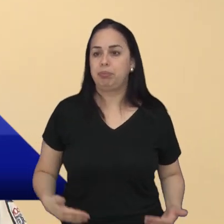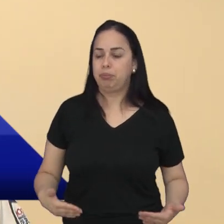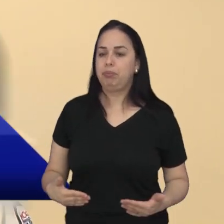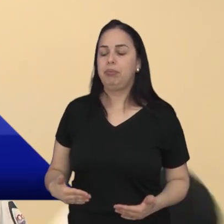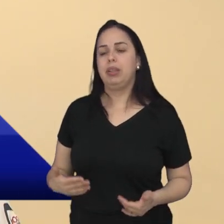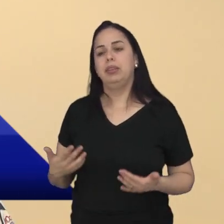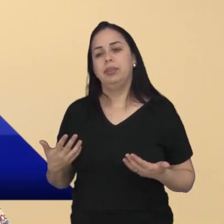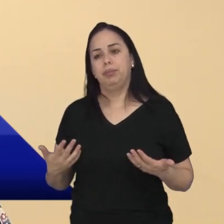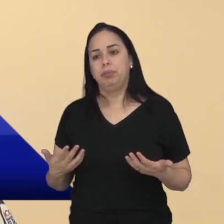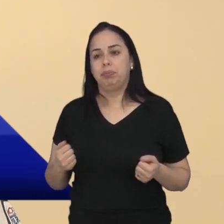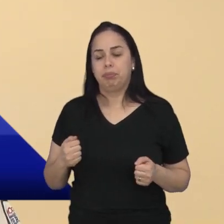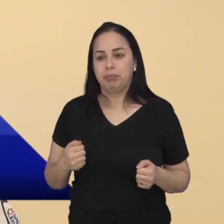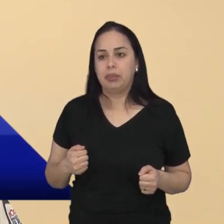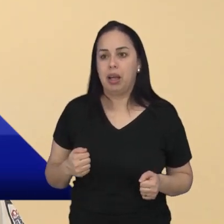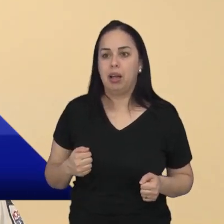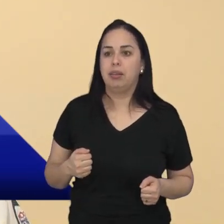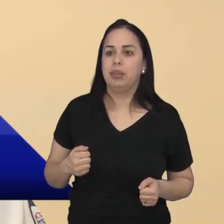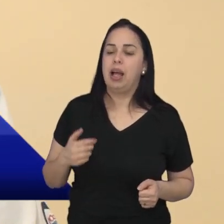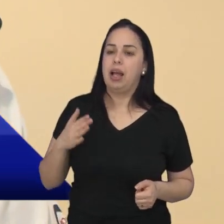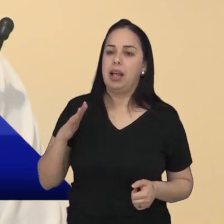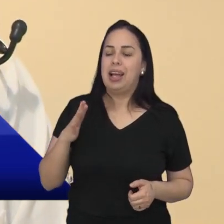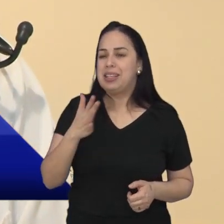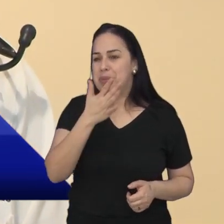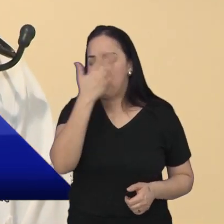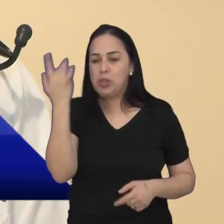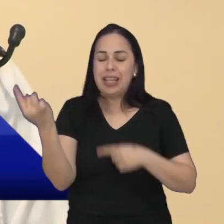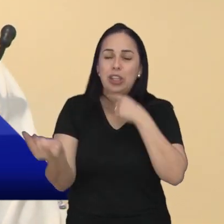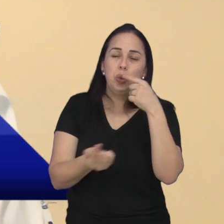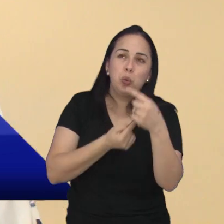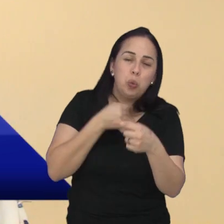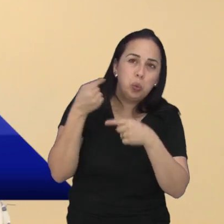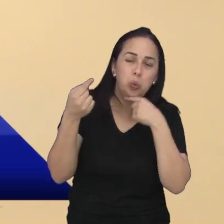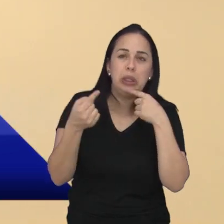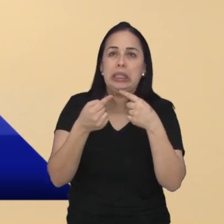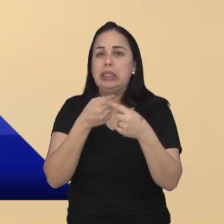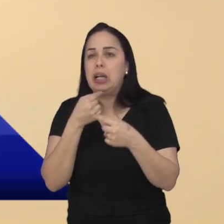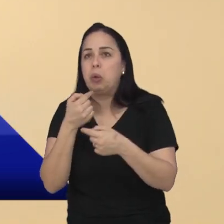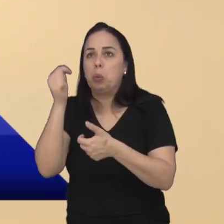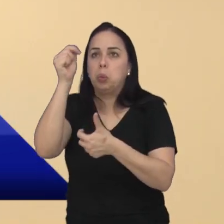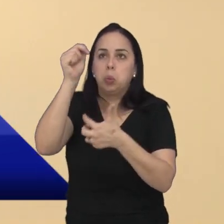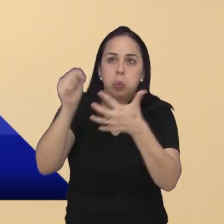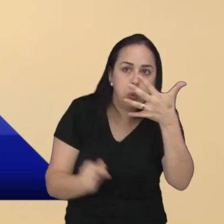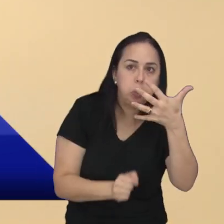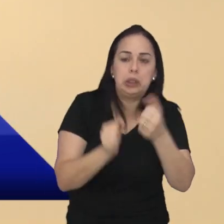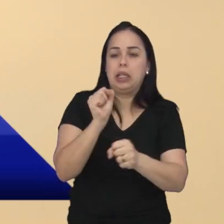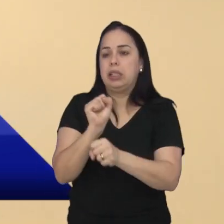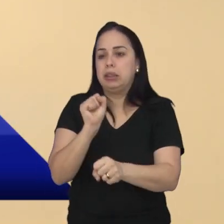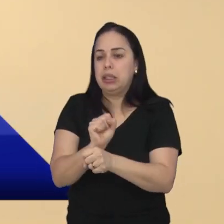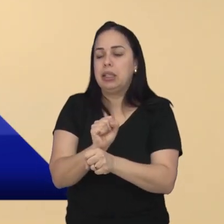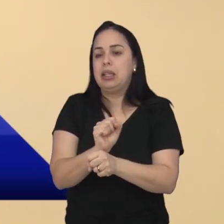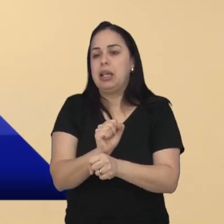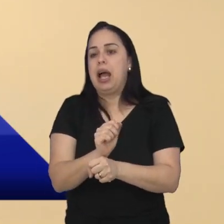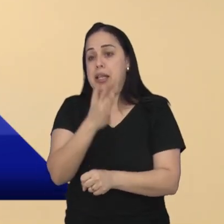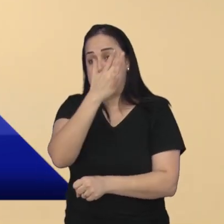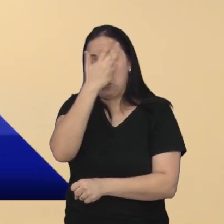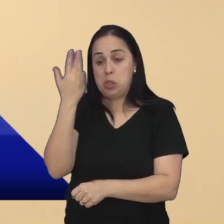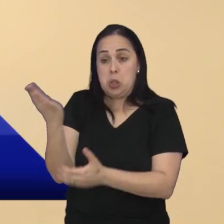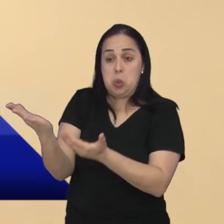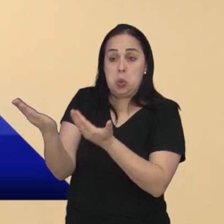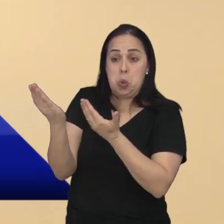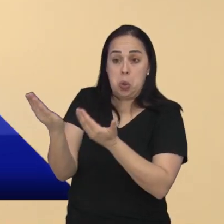de lei de autoria do vereador Juvenil Silvério, em fase de tramitação, autoriza o Poder Executivo a implantar procedimentos